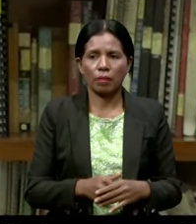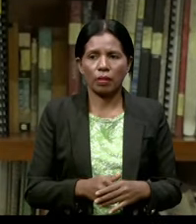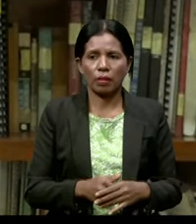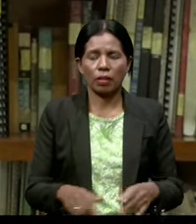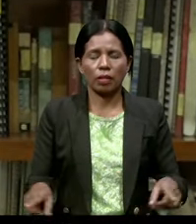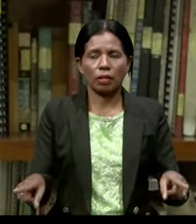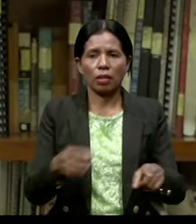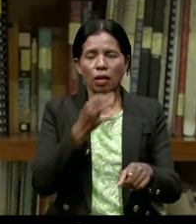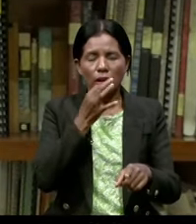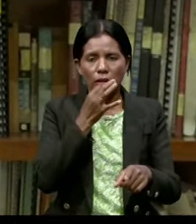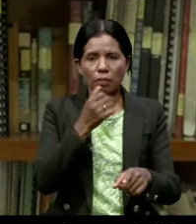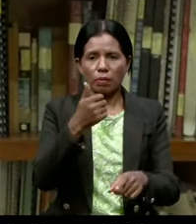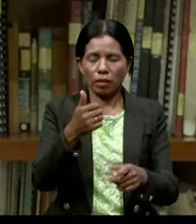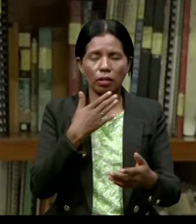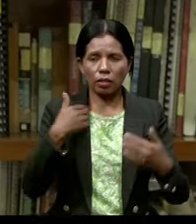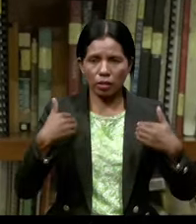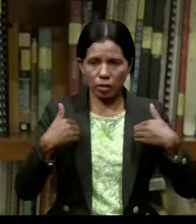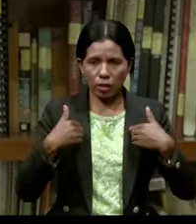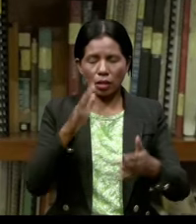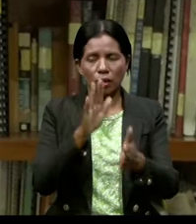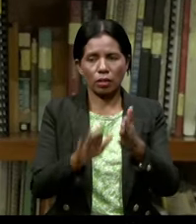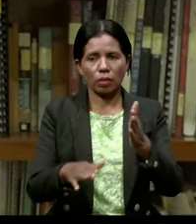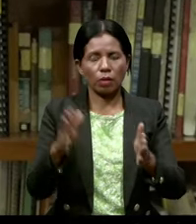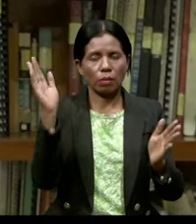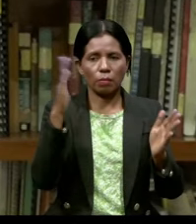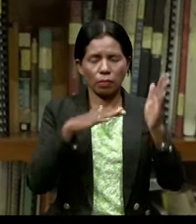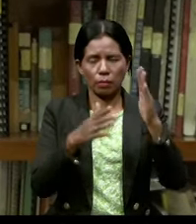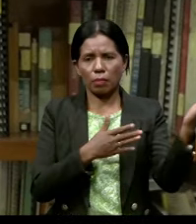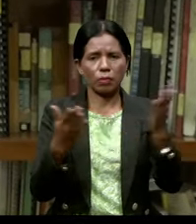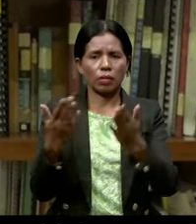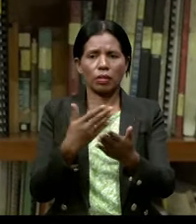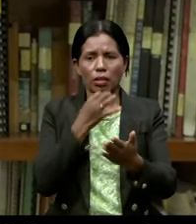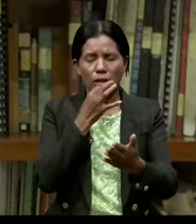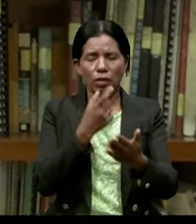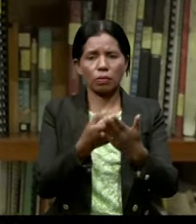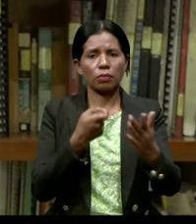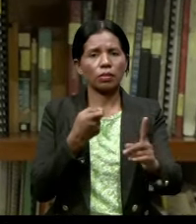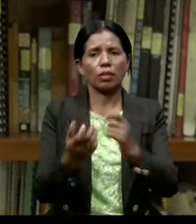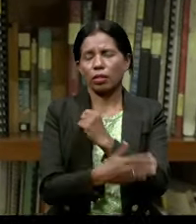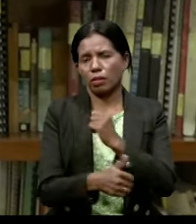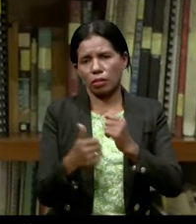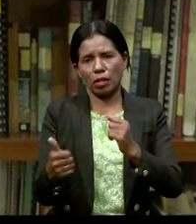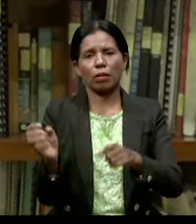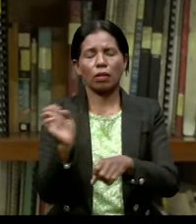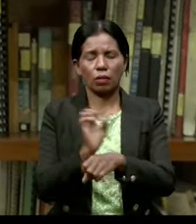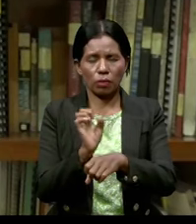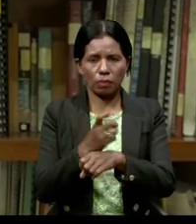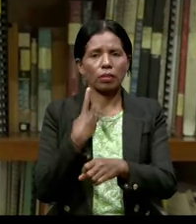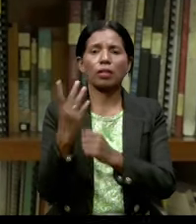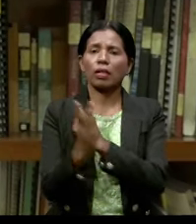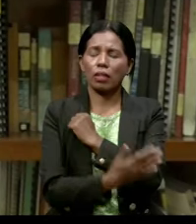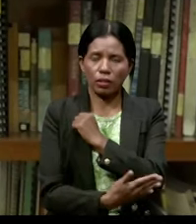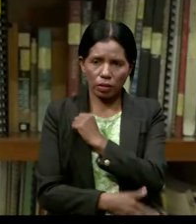suficiência ihan reduz o problema de importação, circulação econômica e tenha rai, no